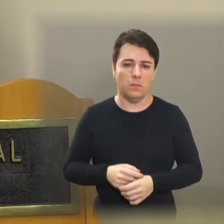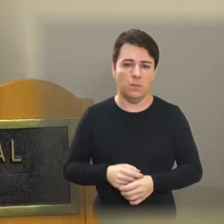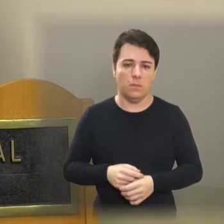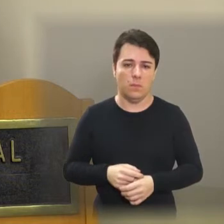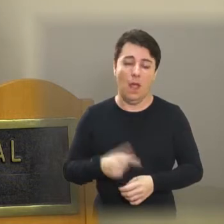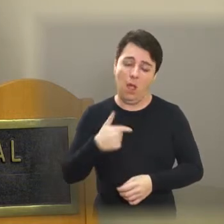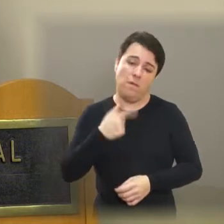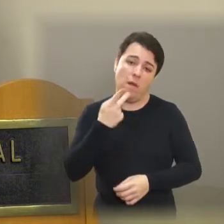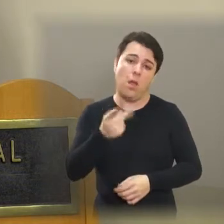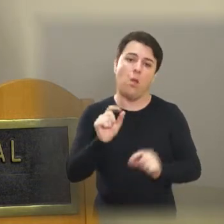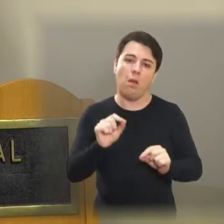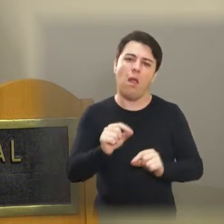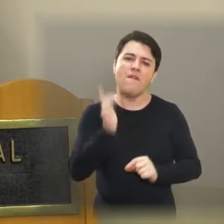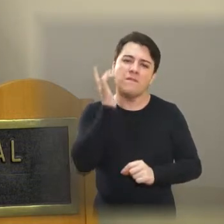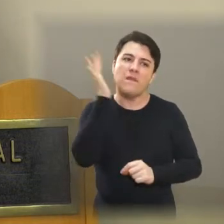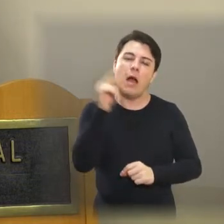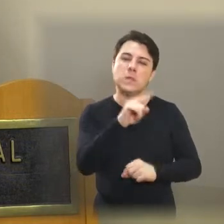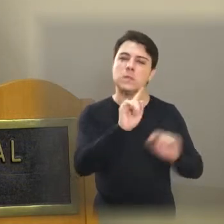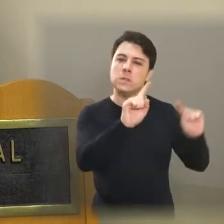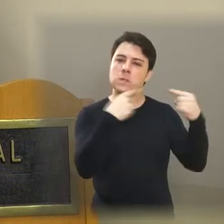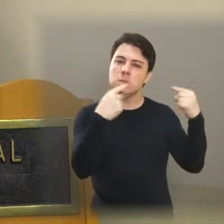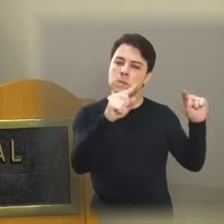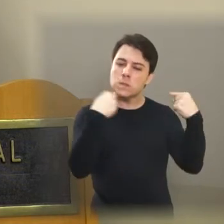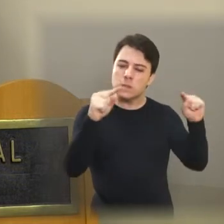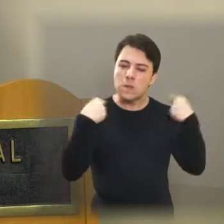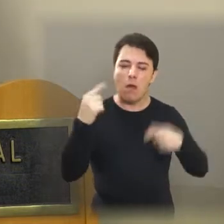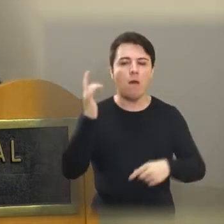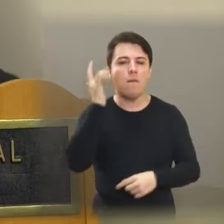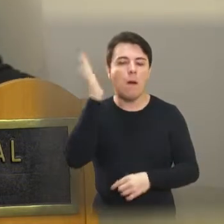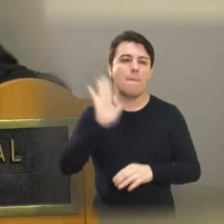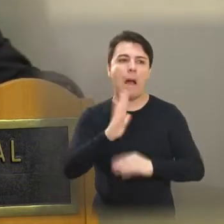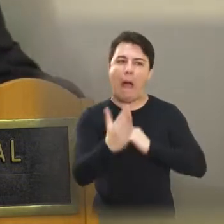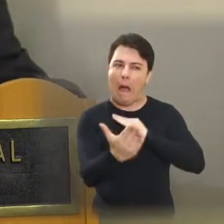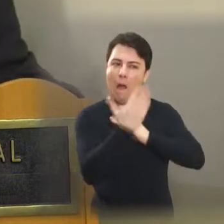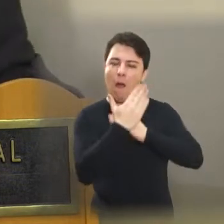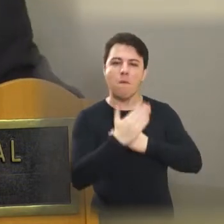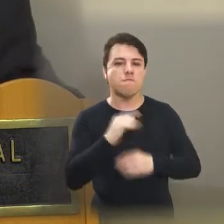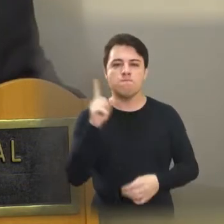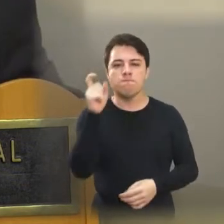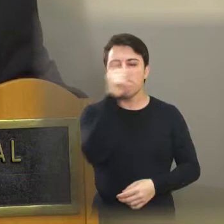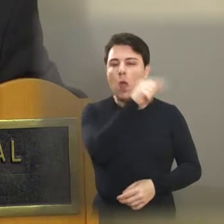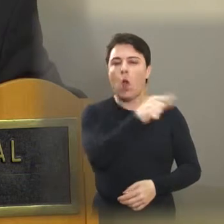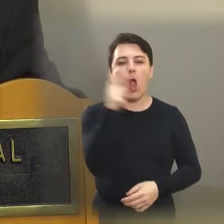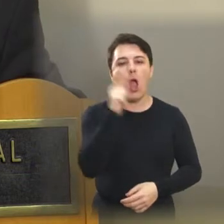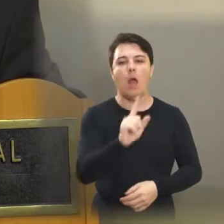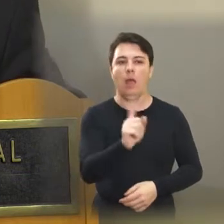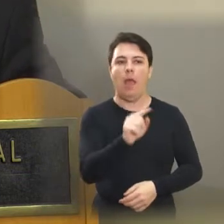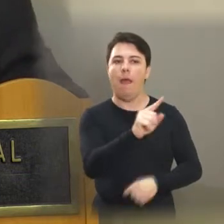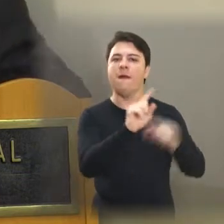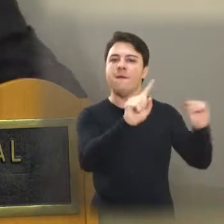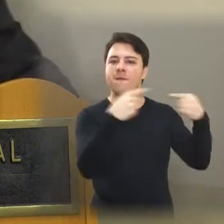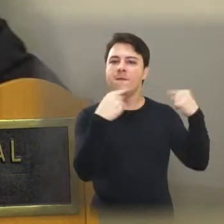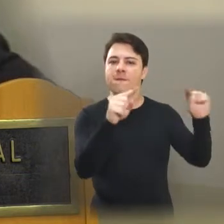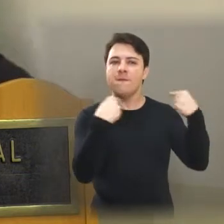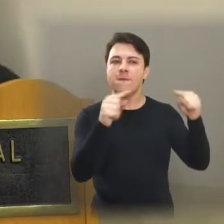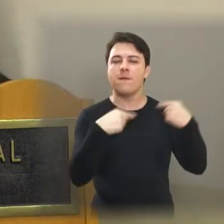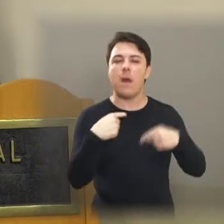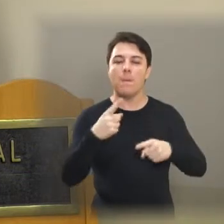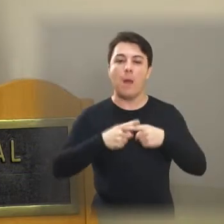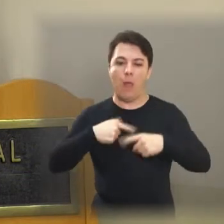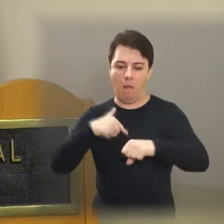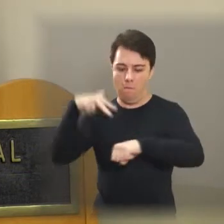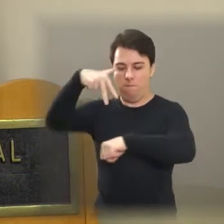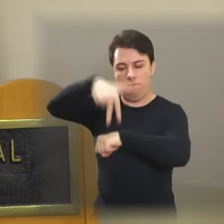eu comentei, é fácil tacar pedra em mim, é fácil. Mas ajudar eu é difícil, viu, presidente? É. Tacar pedra em nós aqui é fácil, quem está na